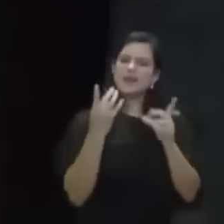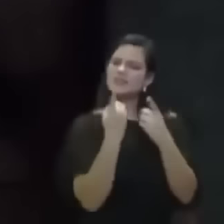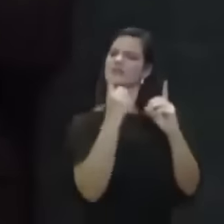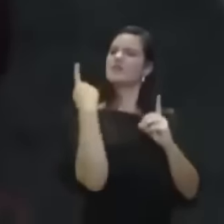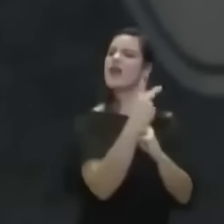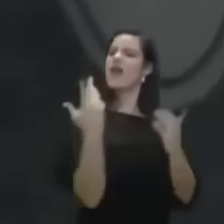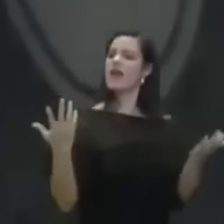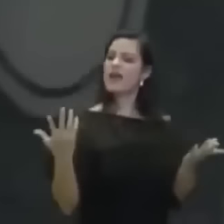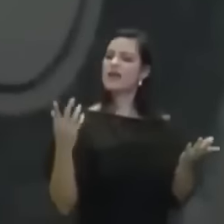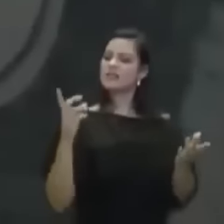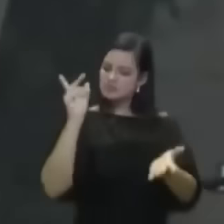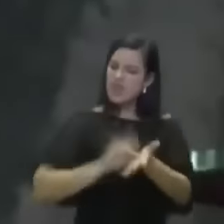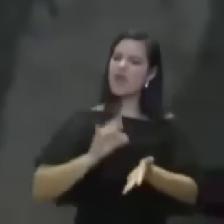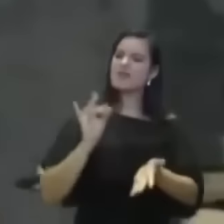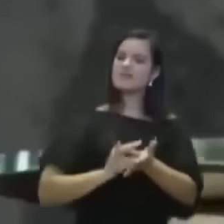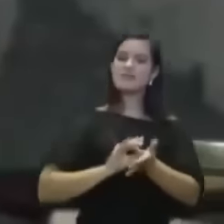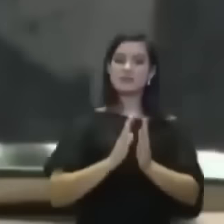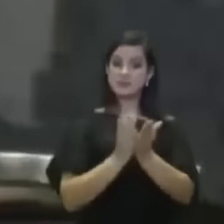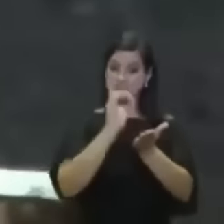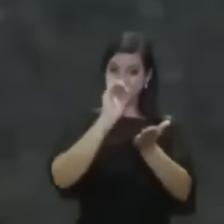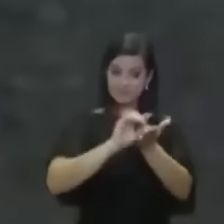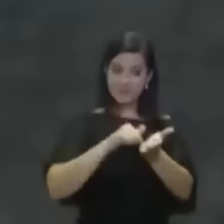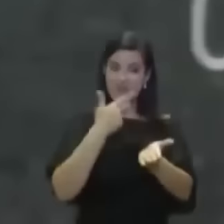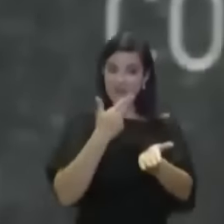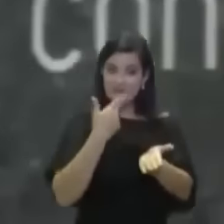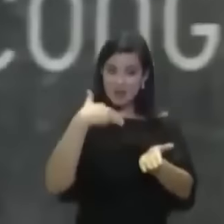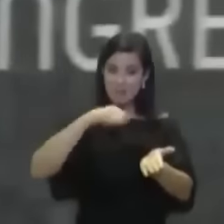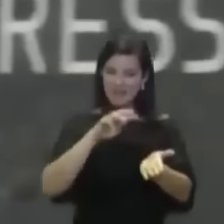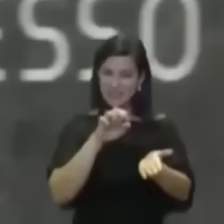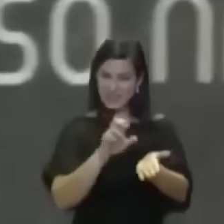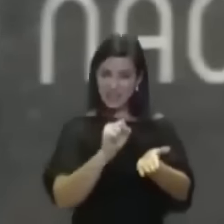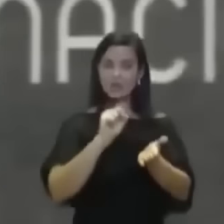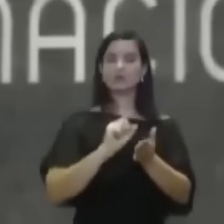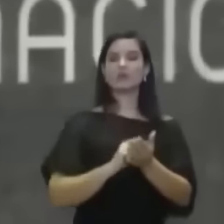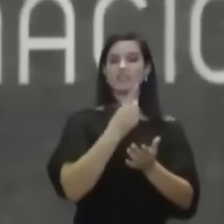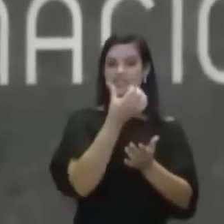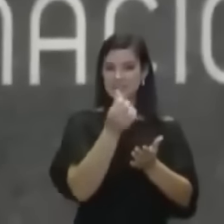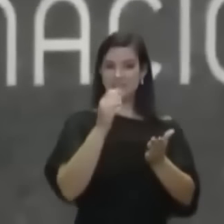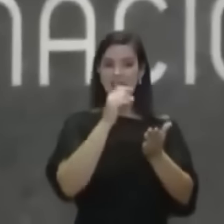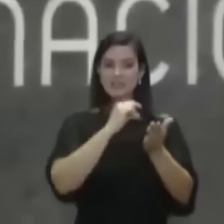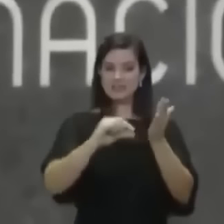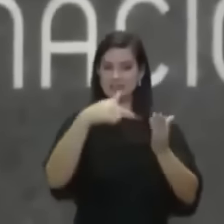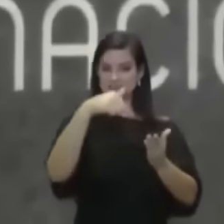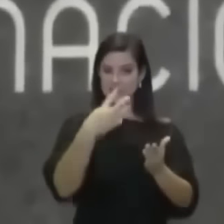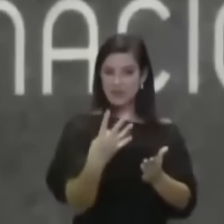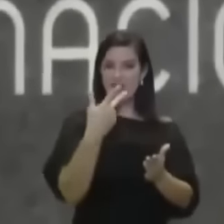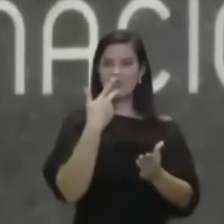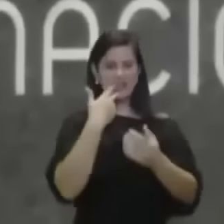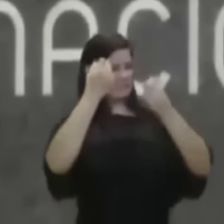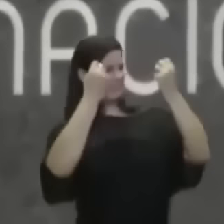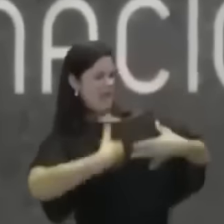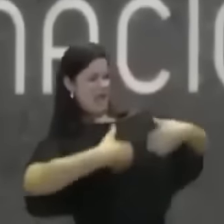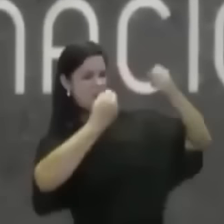dele mesmo. E diz a Bíblia em Mateus 26:74, que agora Pedro começa a blasfemar, começa a falar impropério